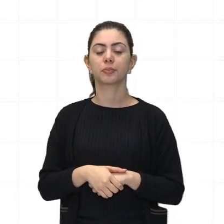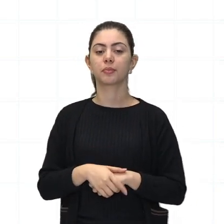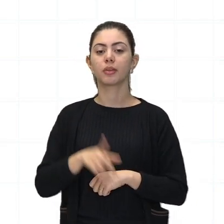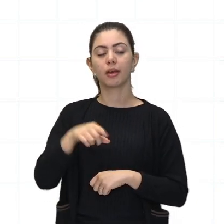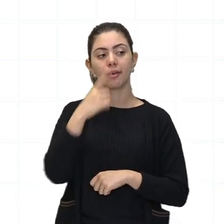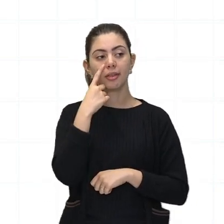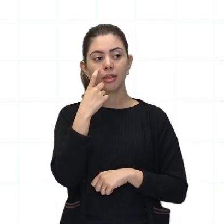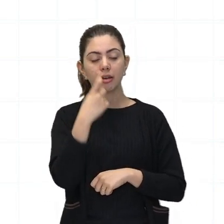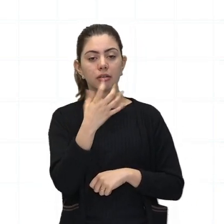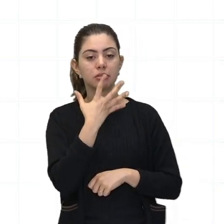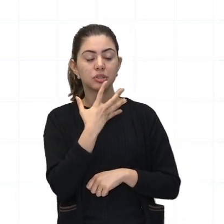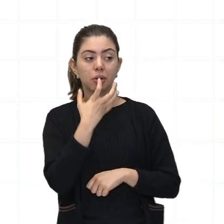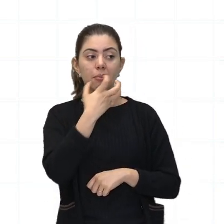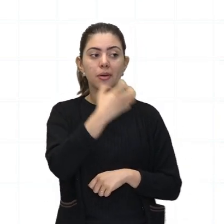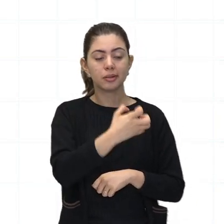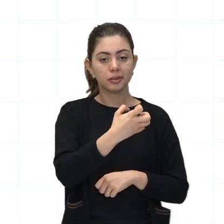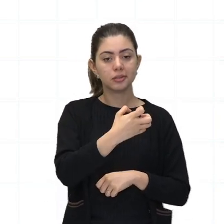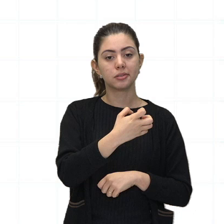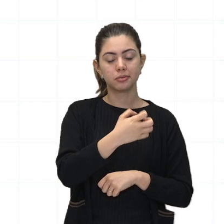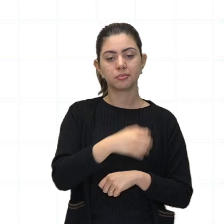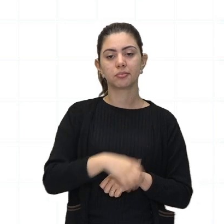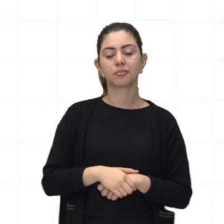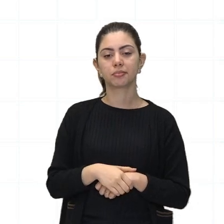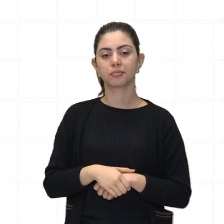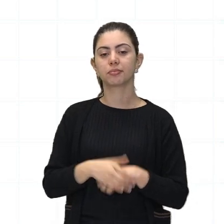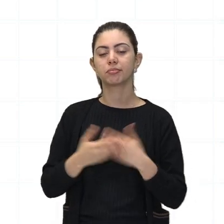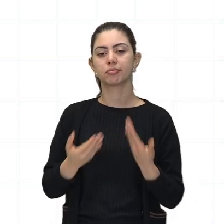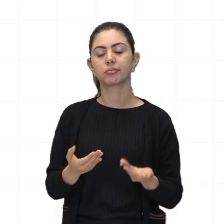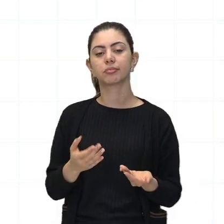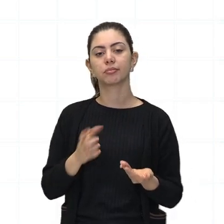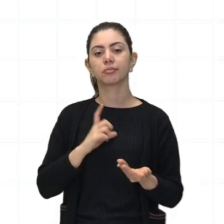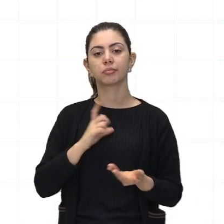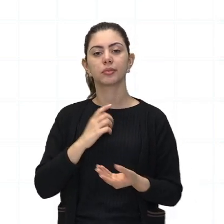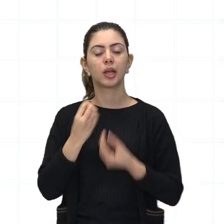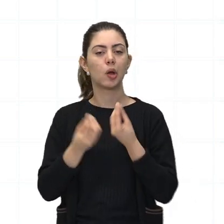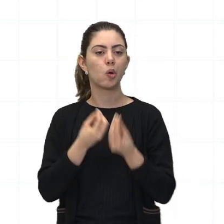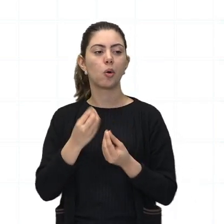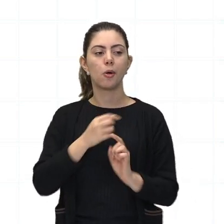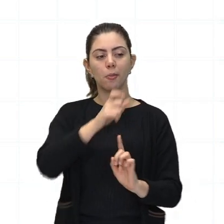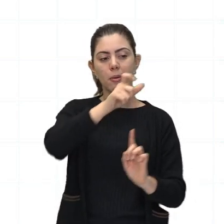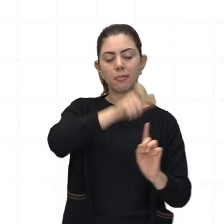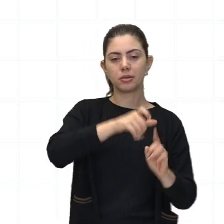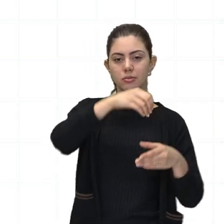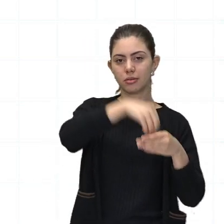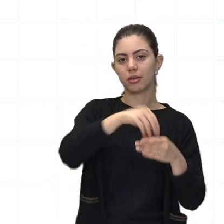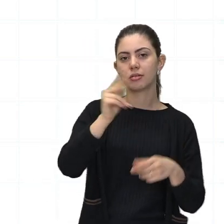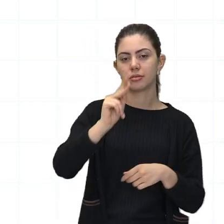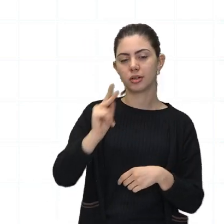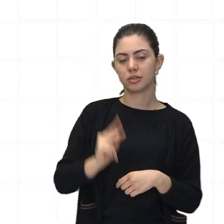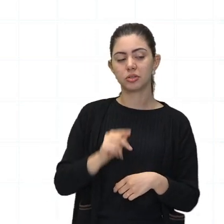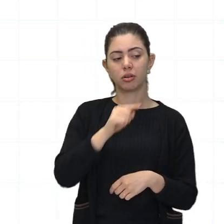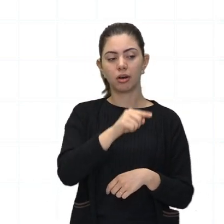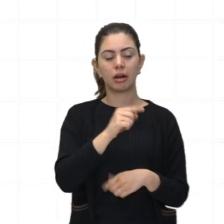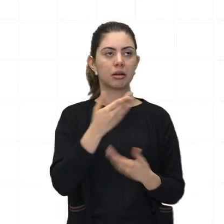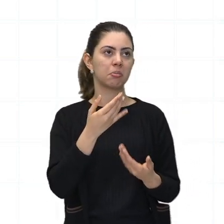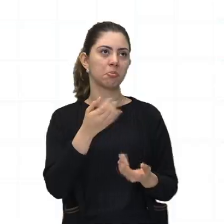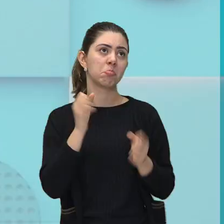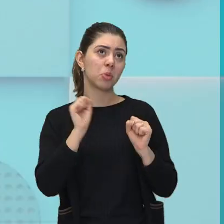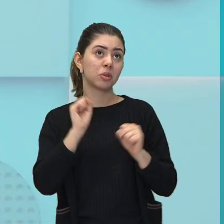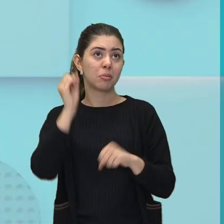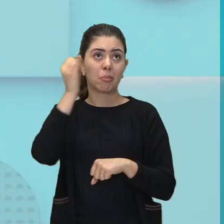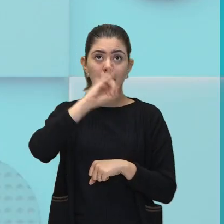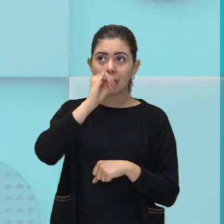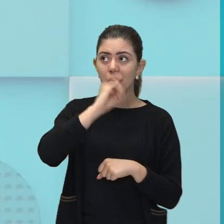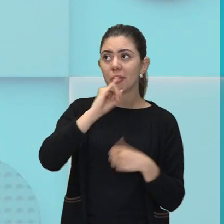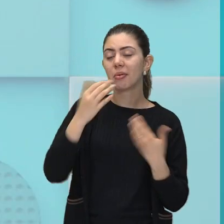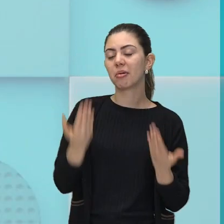interessantes dos personagens para ressaltá-los. Então, falando sobre como um personagem era muito bobo, quando um personagem era